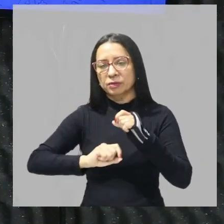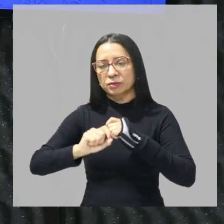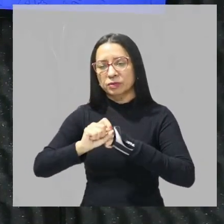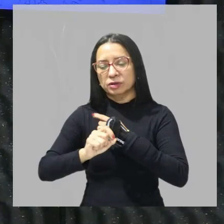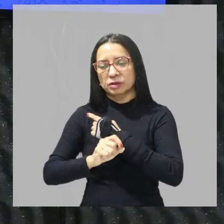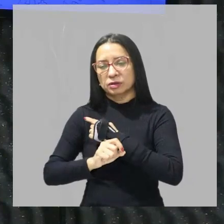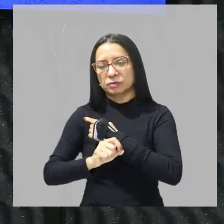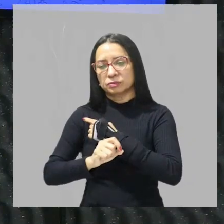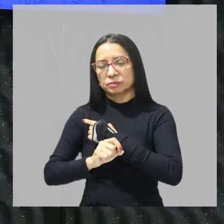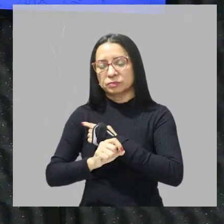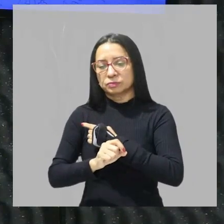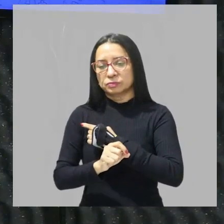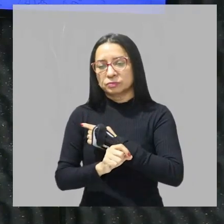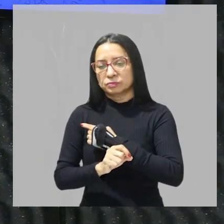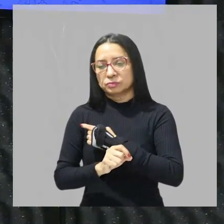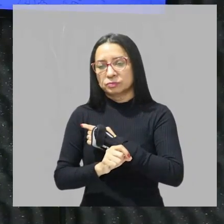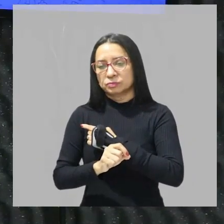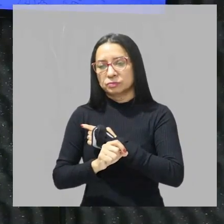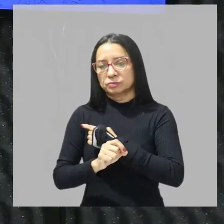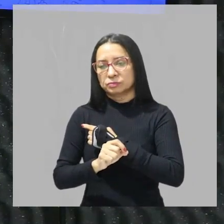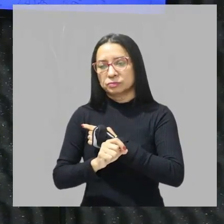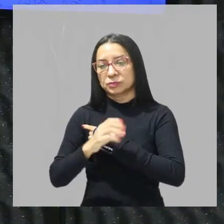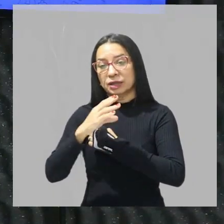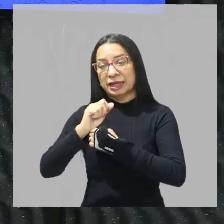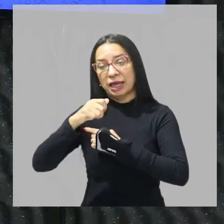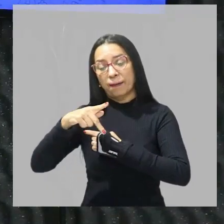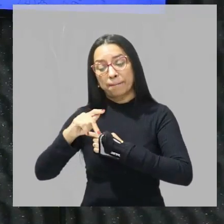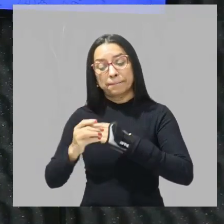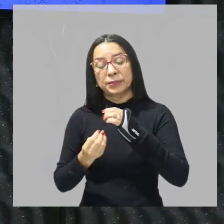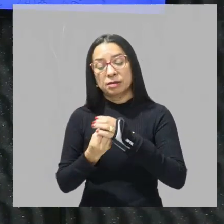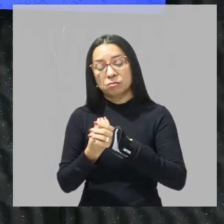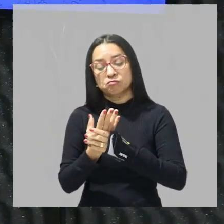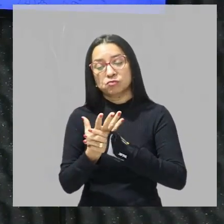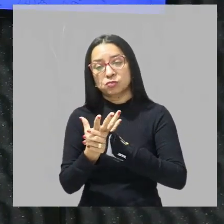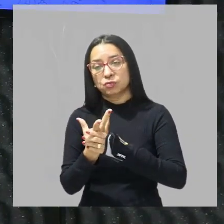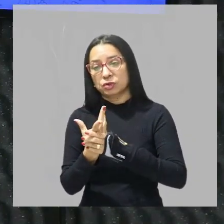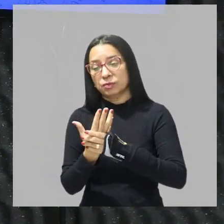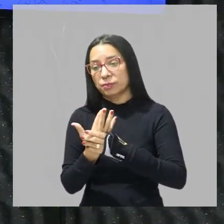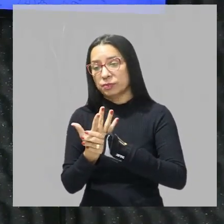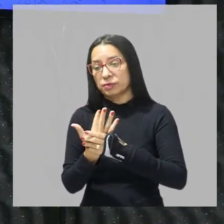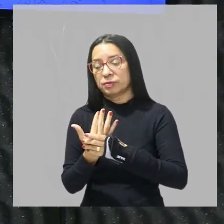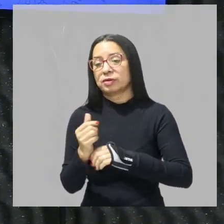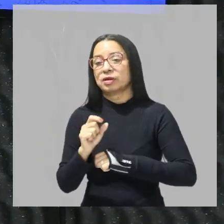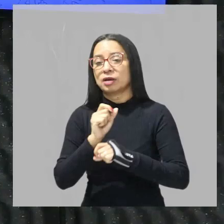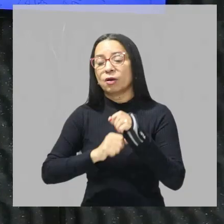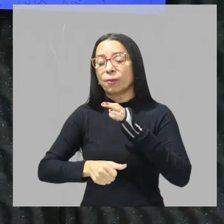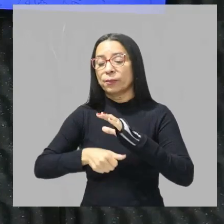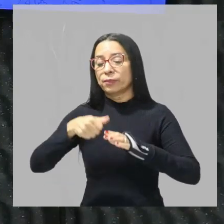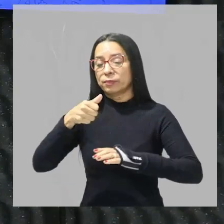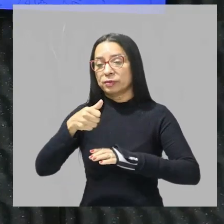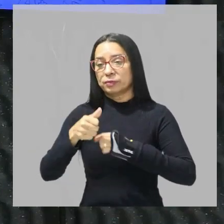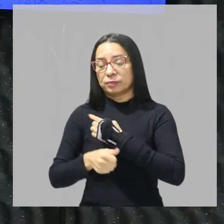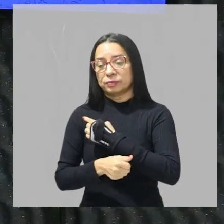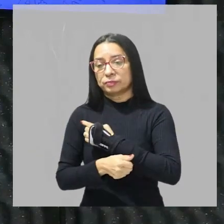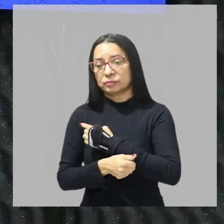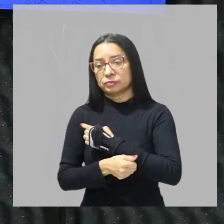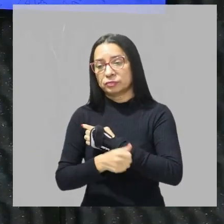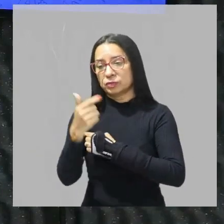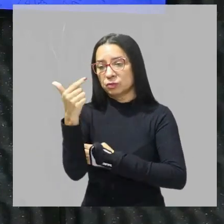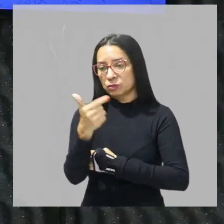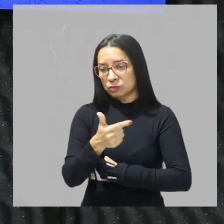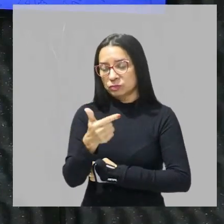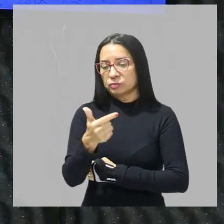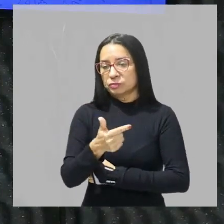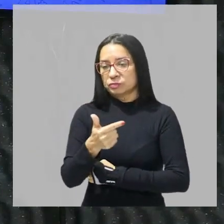cadeia alimentar? É o capim. O capim, que é o nível trófico dos produtores, é o primeiro nível trófico.